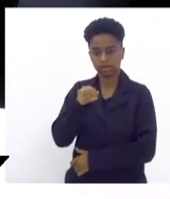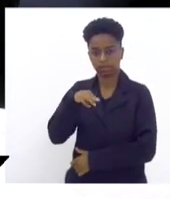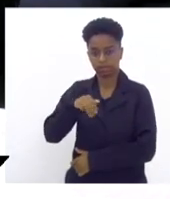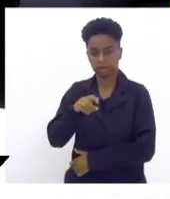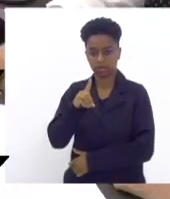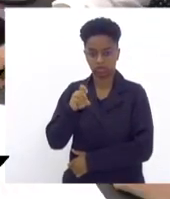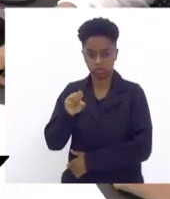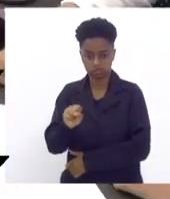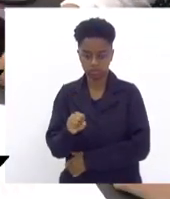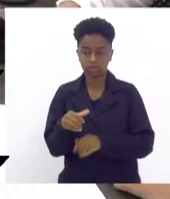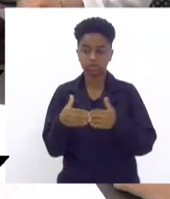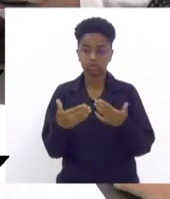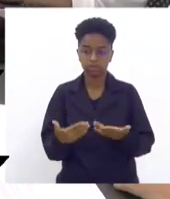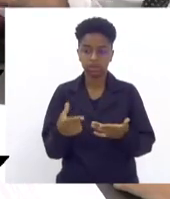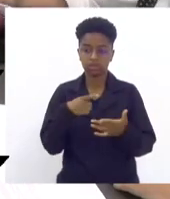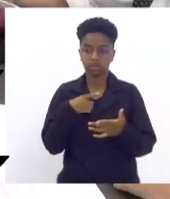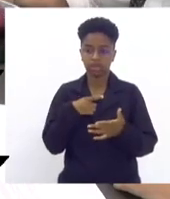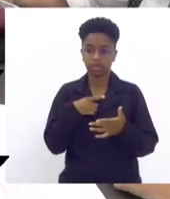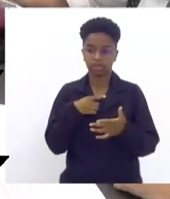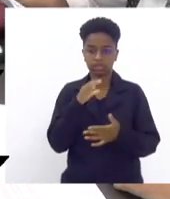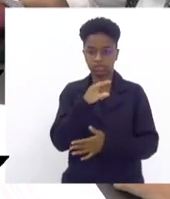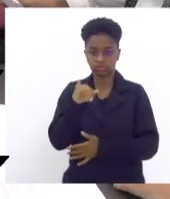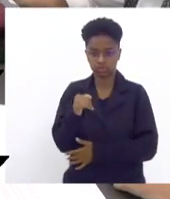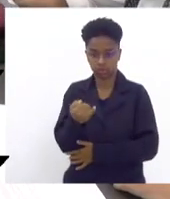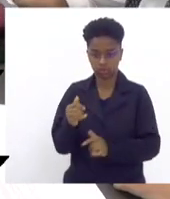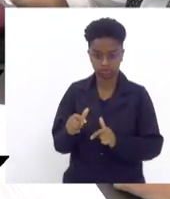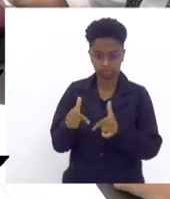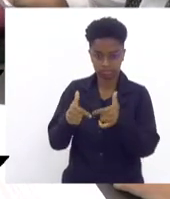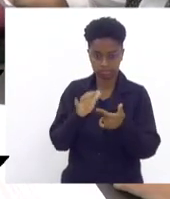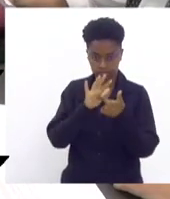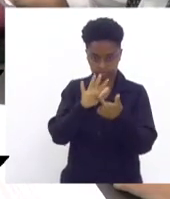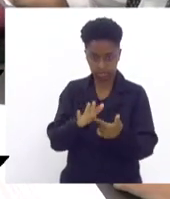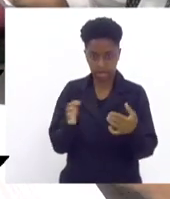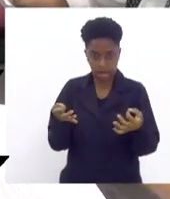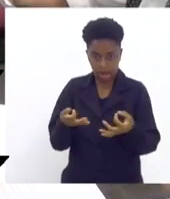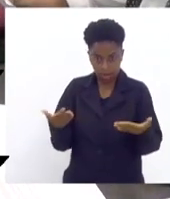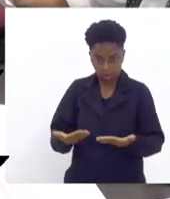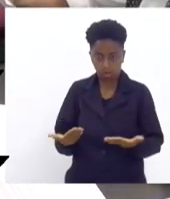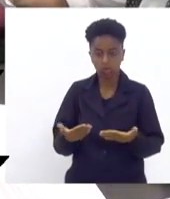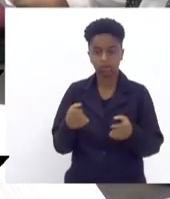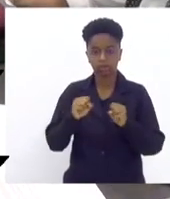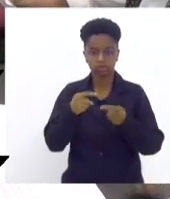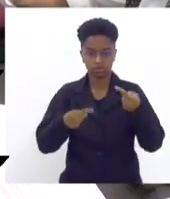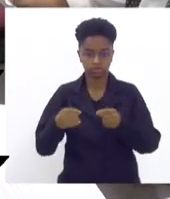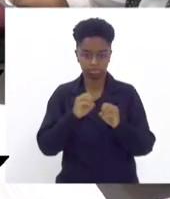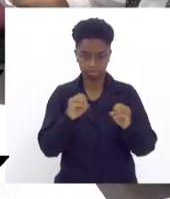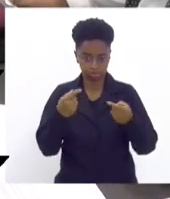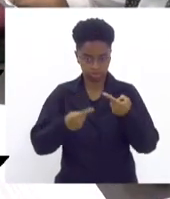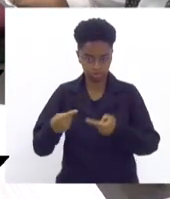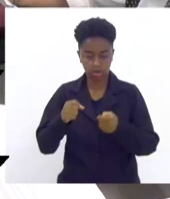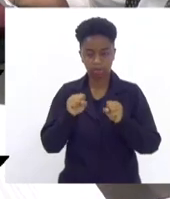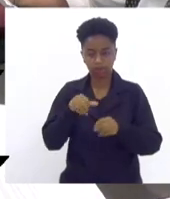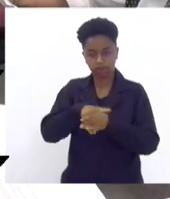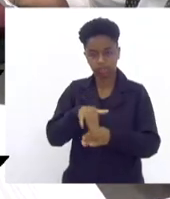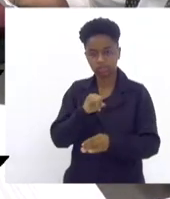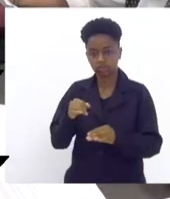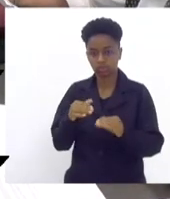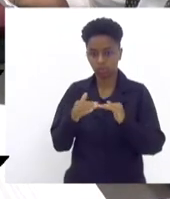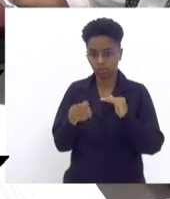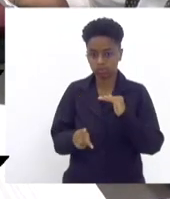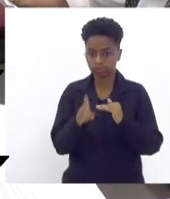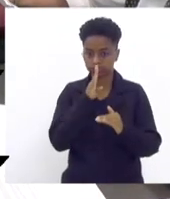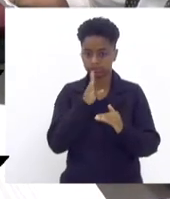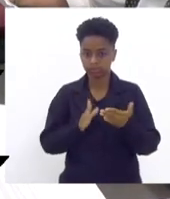as jurisprudências da CCJ sendo aplicadas na prática, deputado Carlos Mink. Em discussão, Não havendo o que queira discutir em votação, seja que a própria permaneça como estão